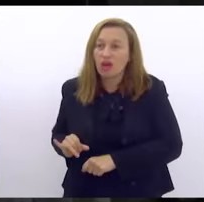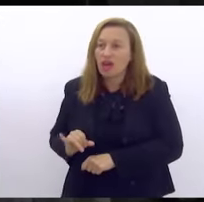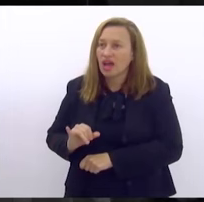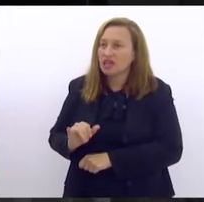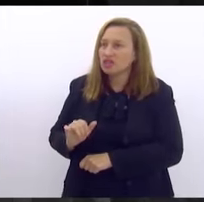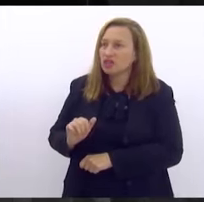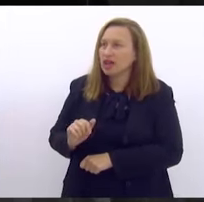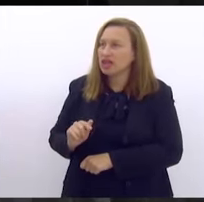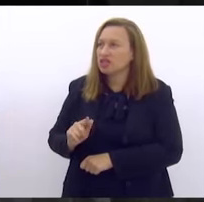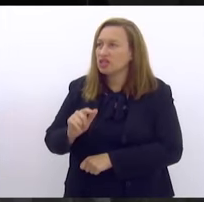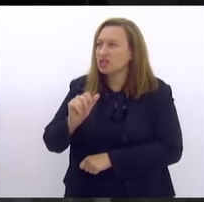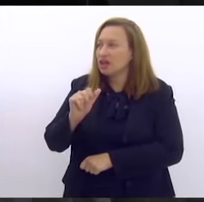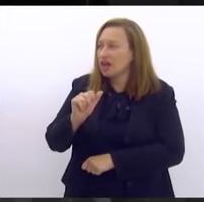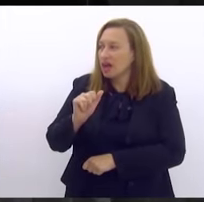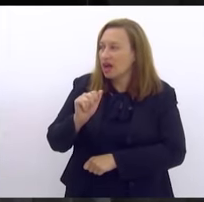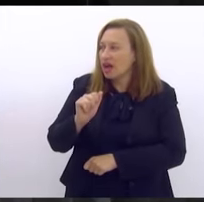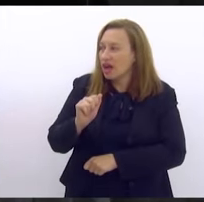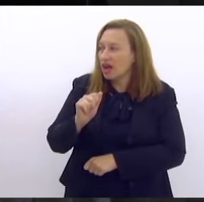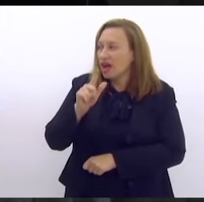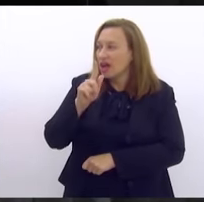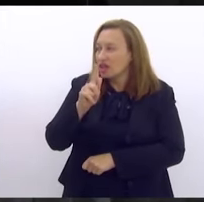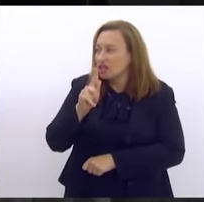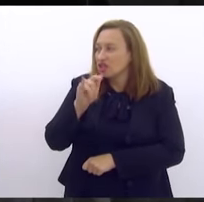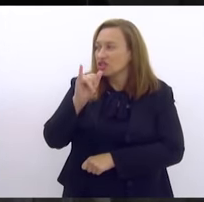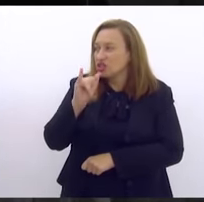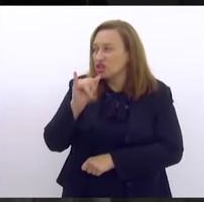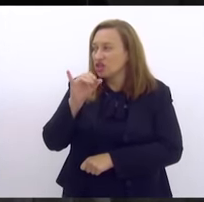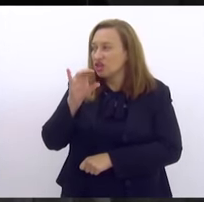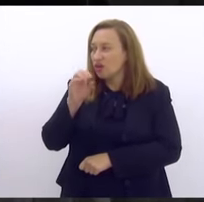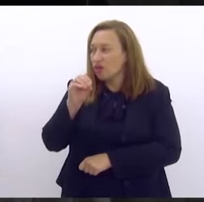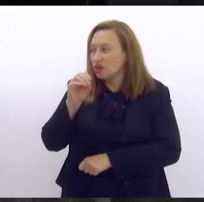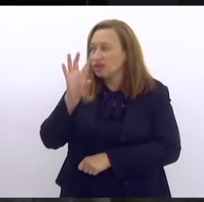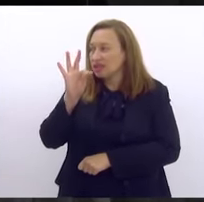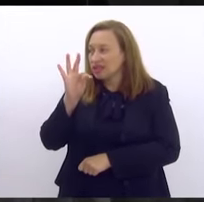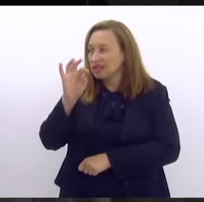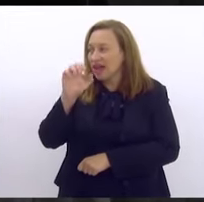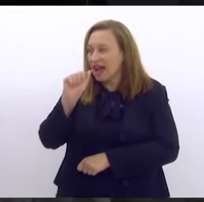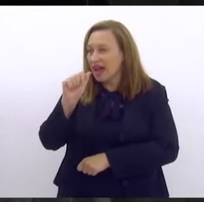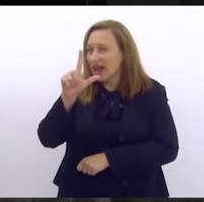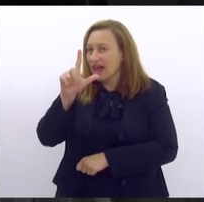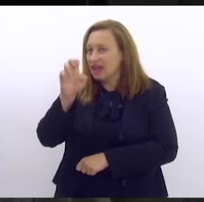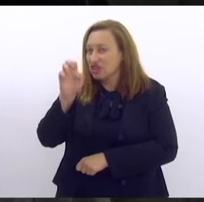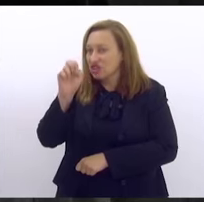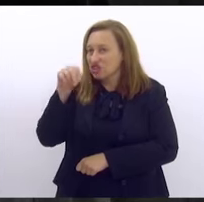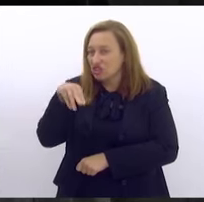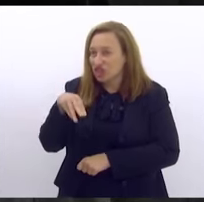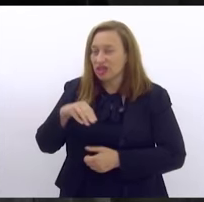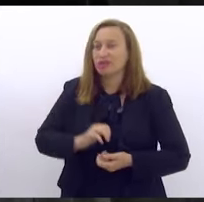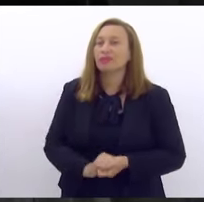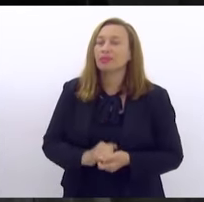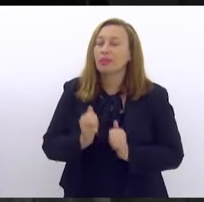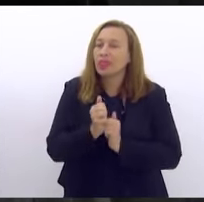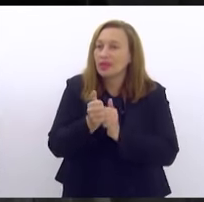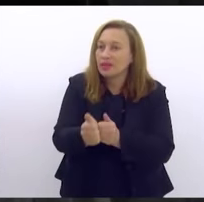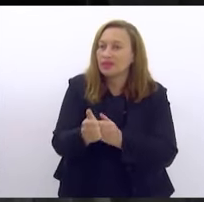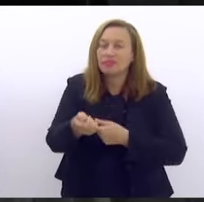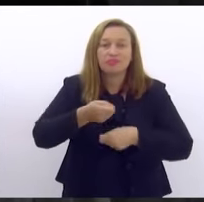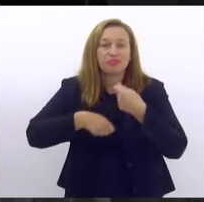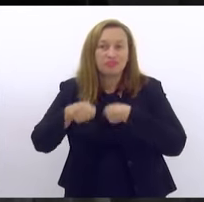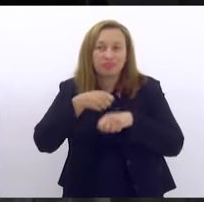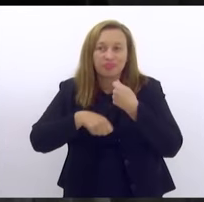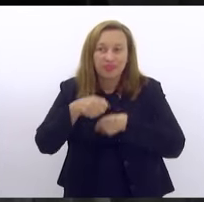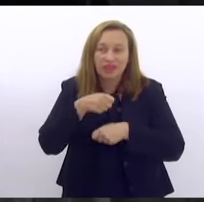tem outro nome. E não é o governo Lula, não é o governo Bolsonaro, isso vem ao longo do tempo. Eu acompanhei essa negociação dessa dívida